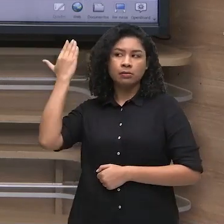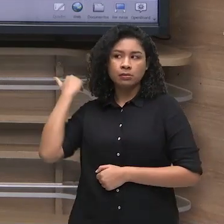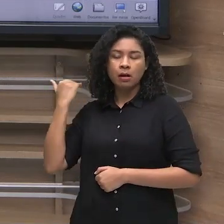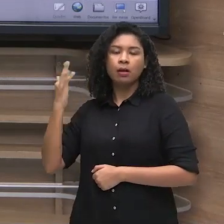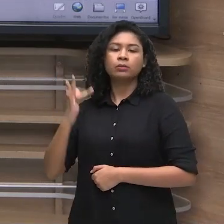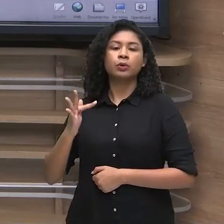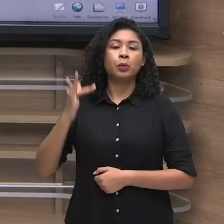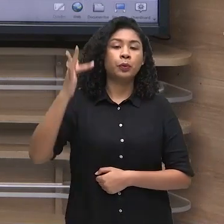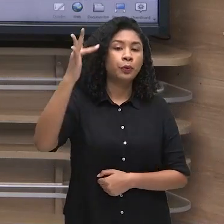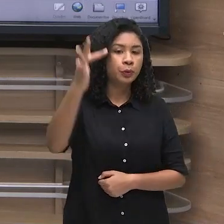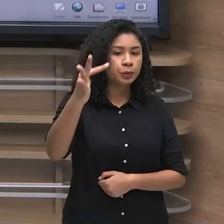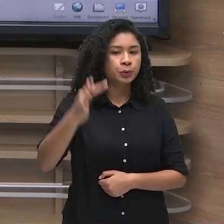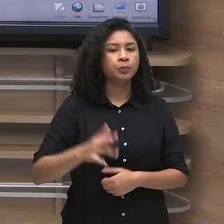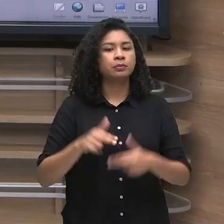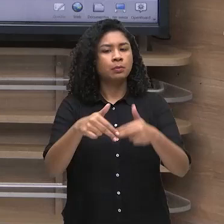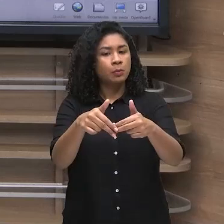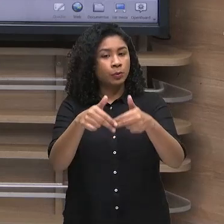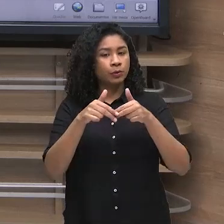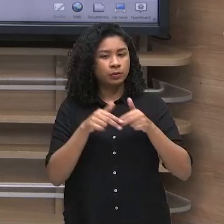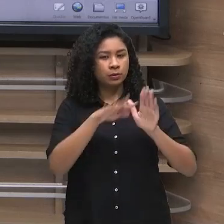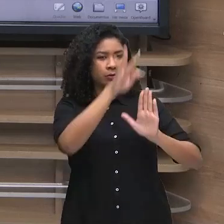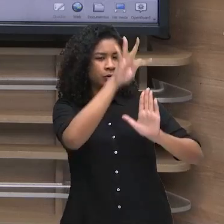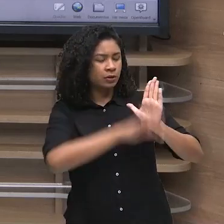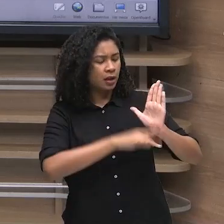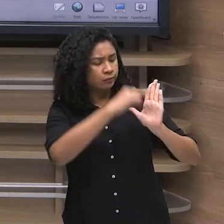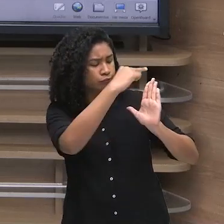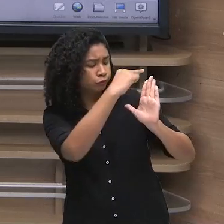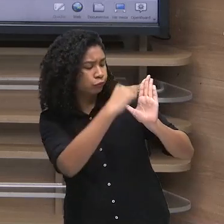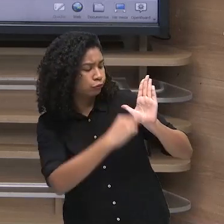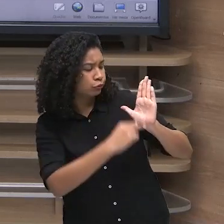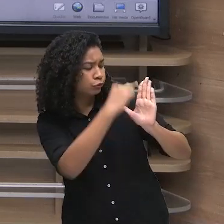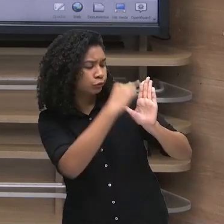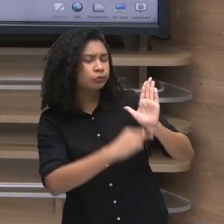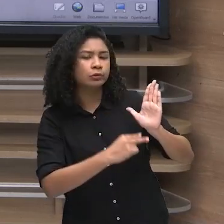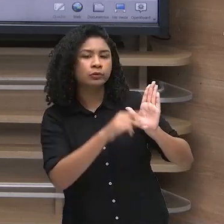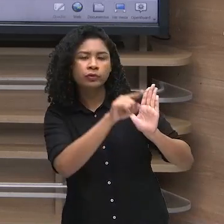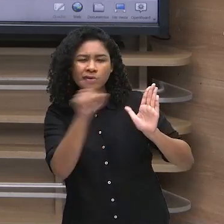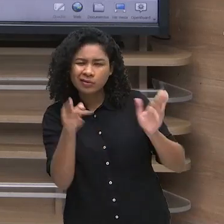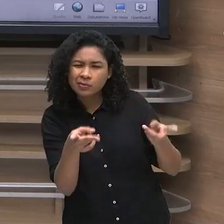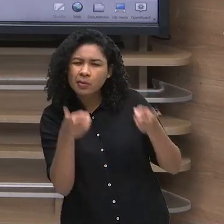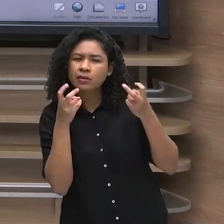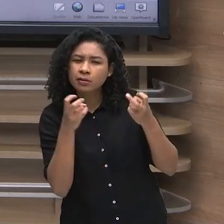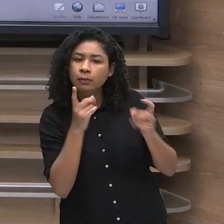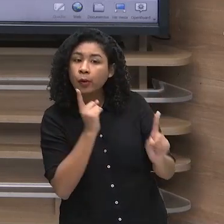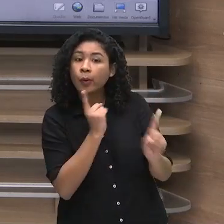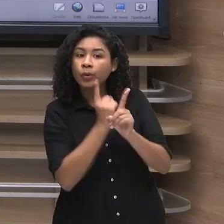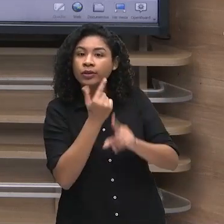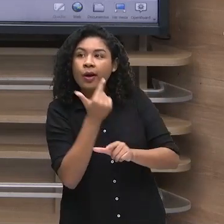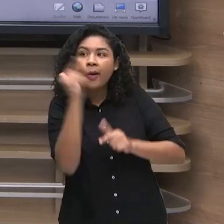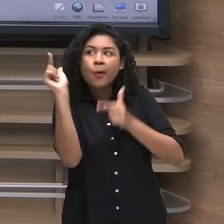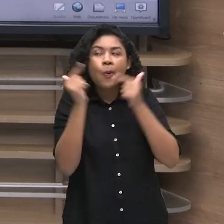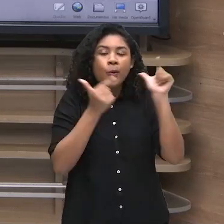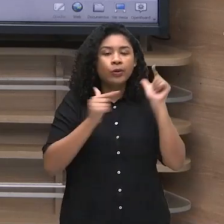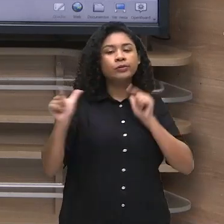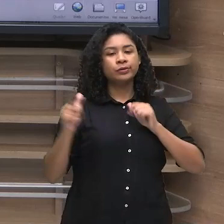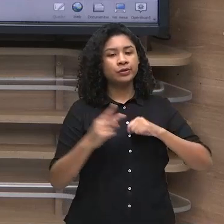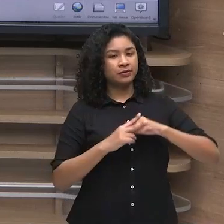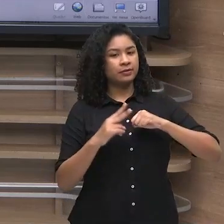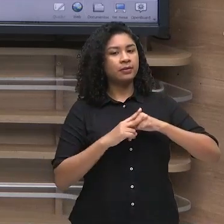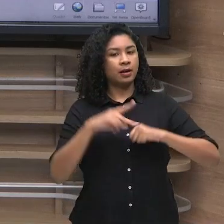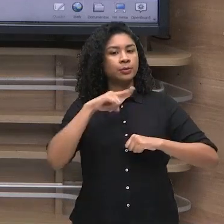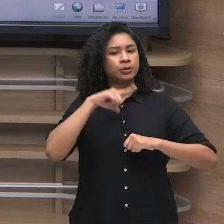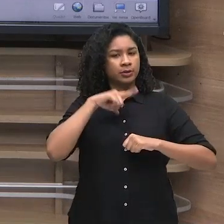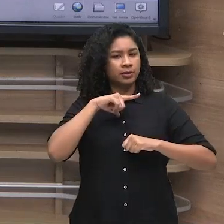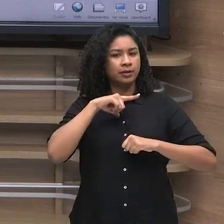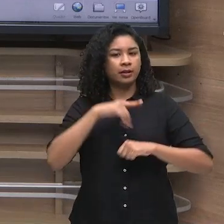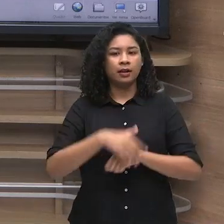passado e, obviamente, que aqui você observou, embora eu não tenha mostrado, você encontrou outras formas verbais,